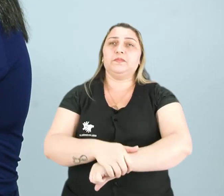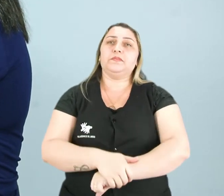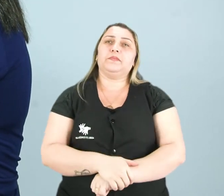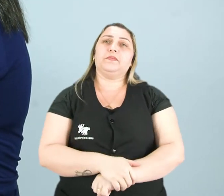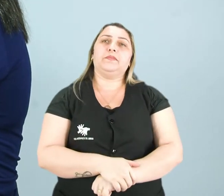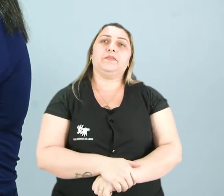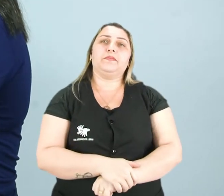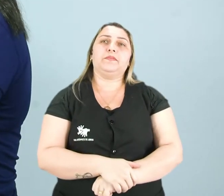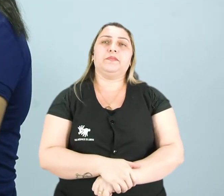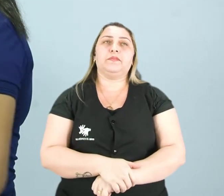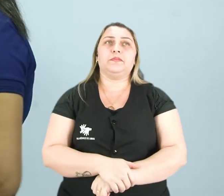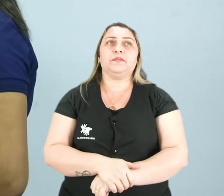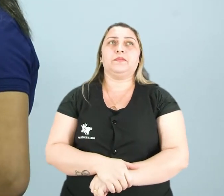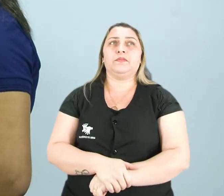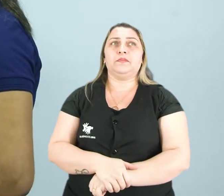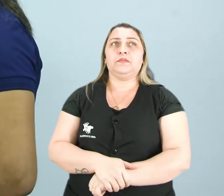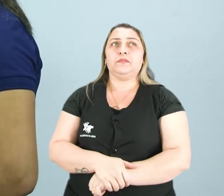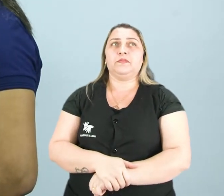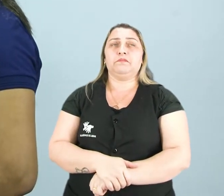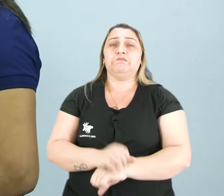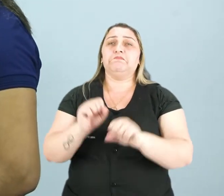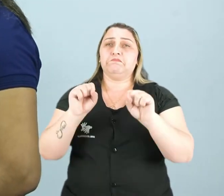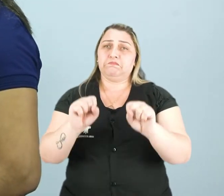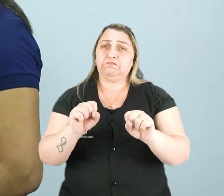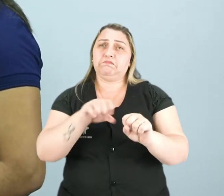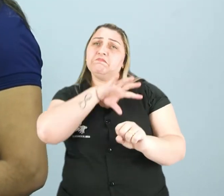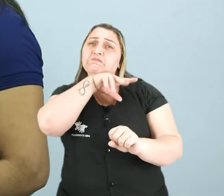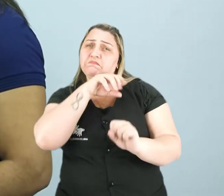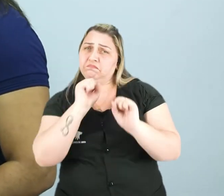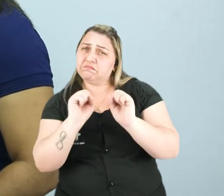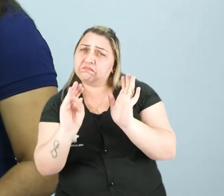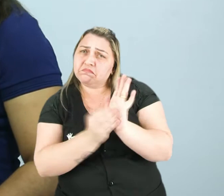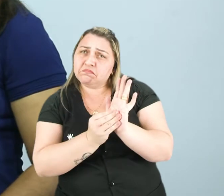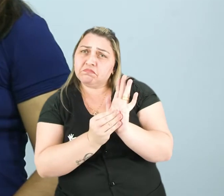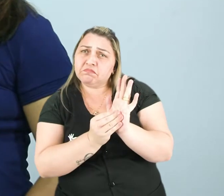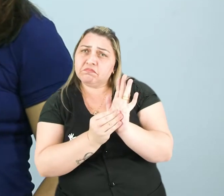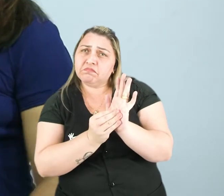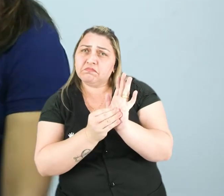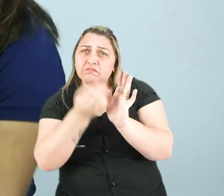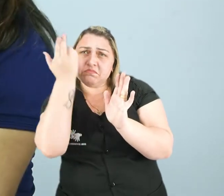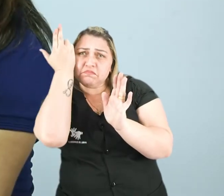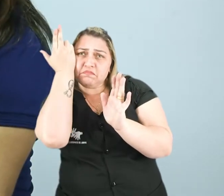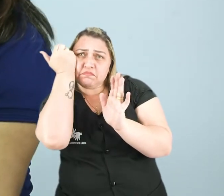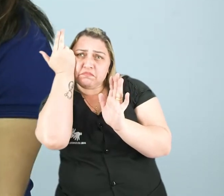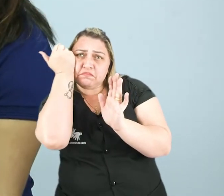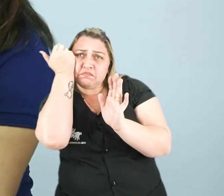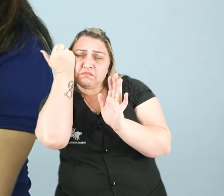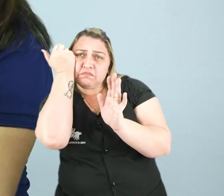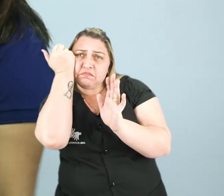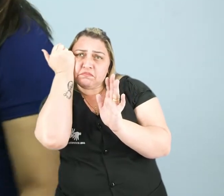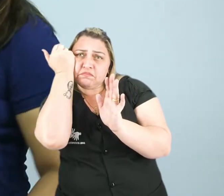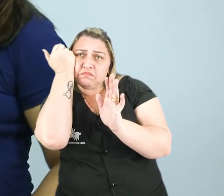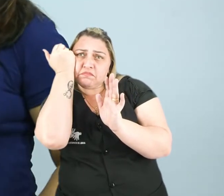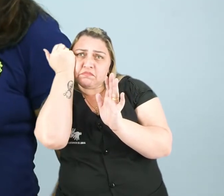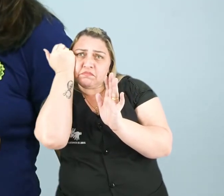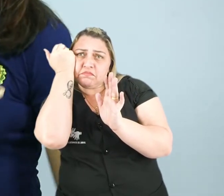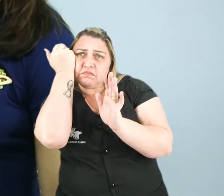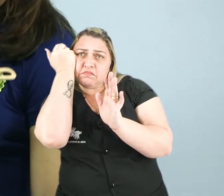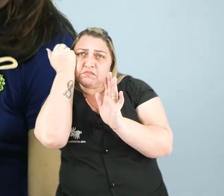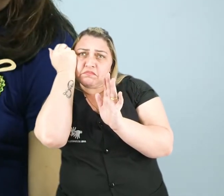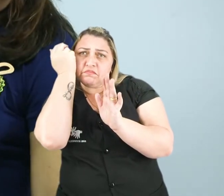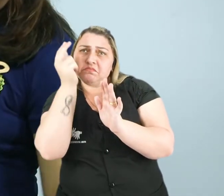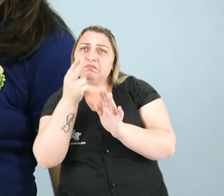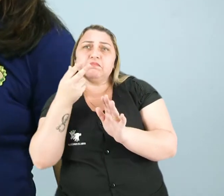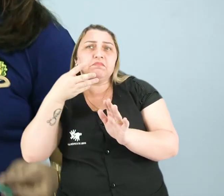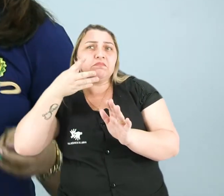certo? Eu poderia colocar aqui um animal, um coelho ou um